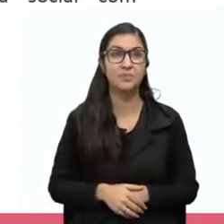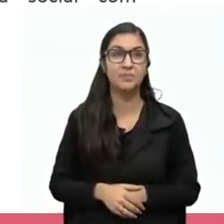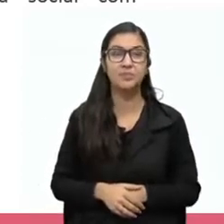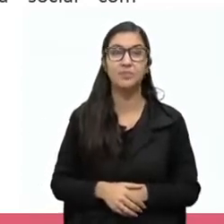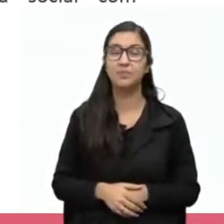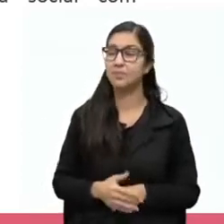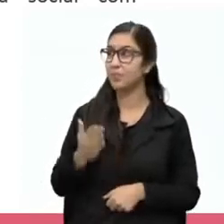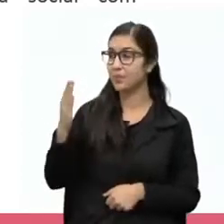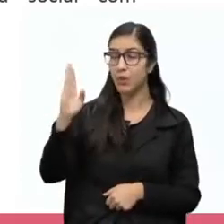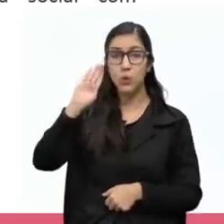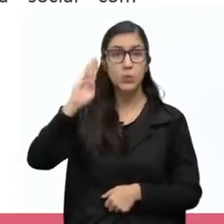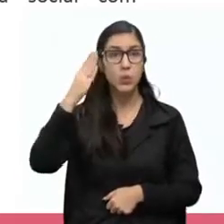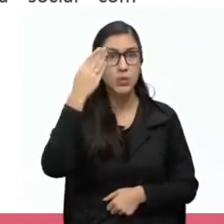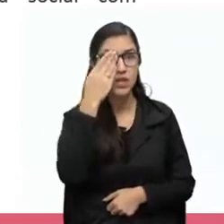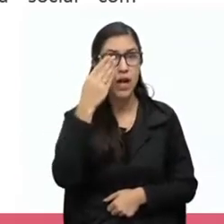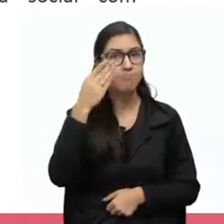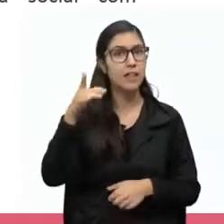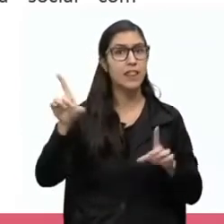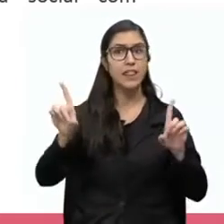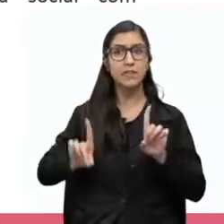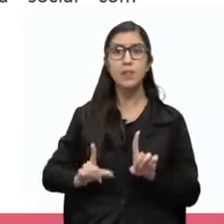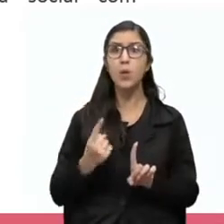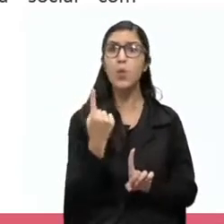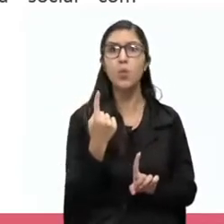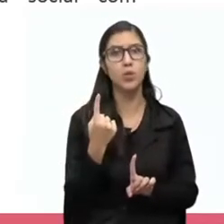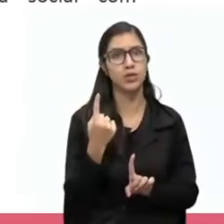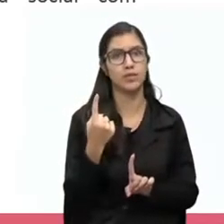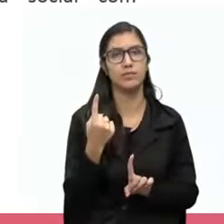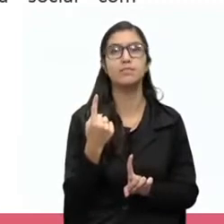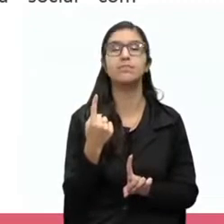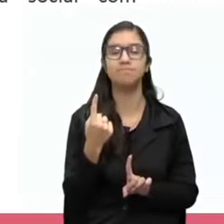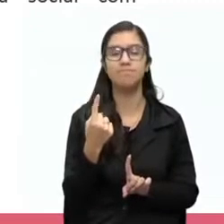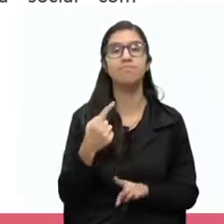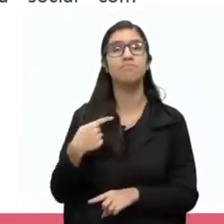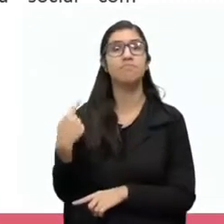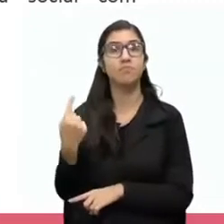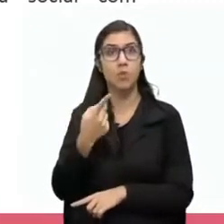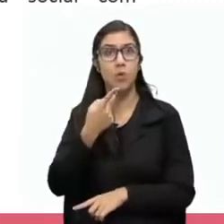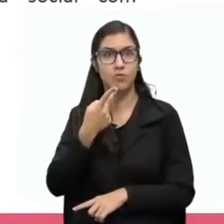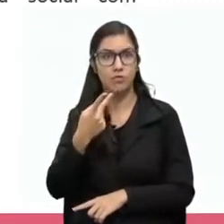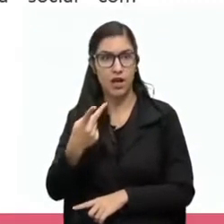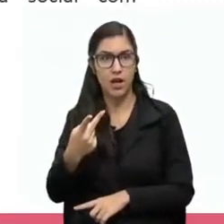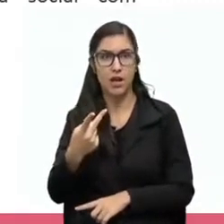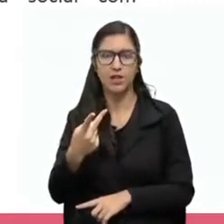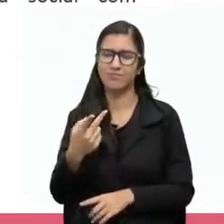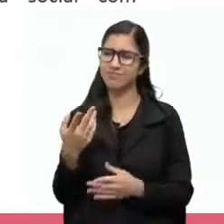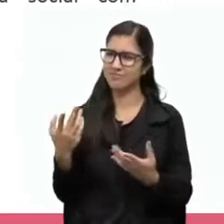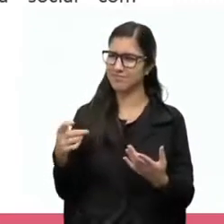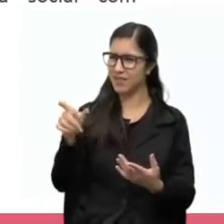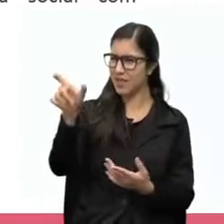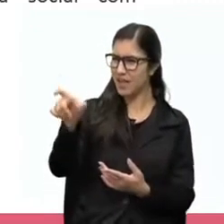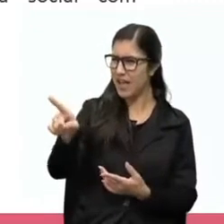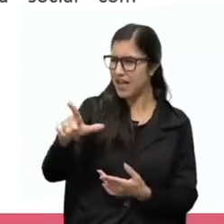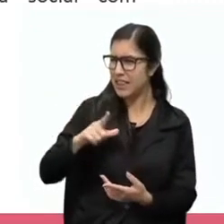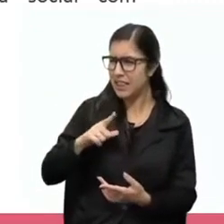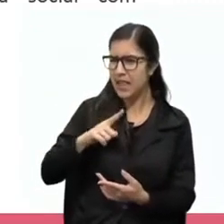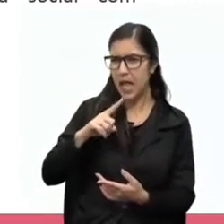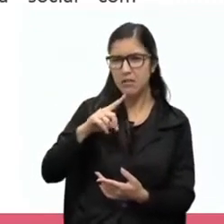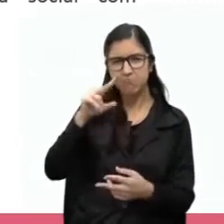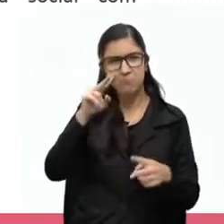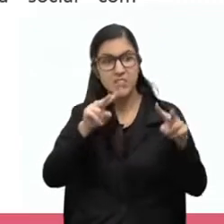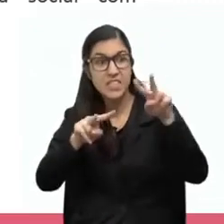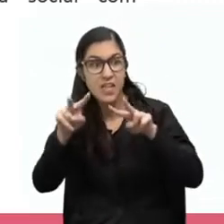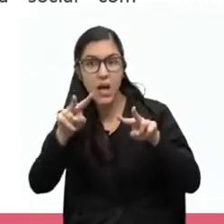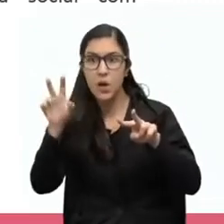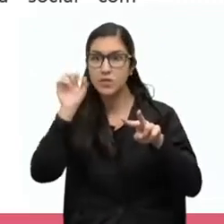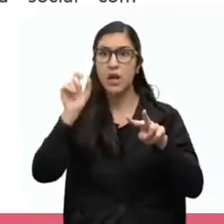surdo-cegueira é uma deficiência única. Percebam que nós falamos, puxa, se o sujeito tem visão e audição,